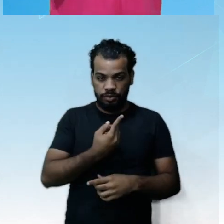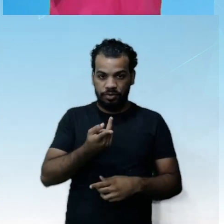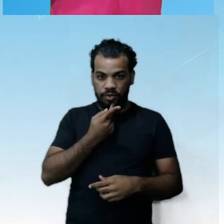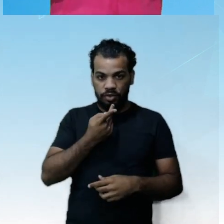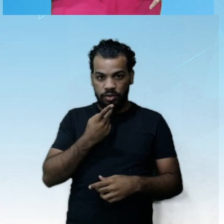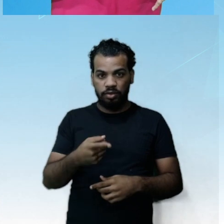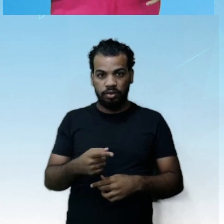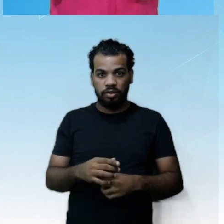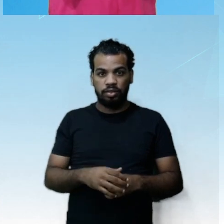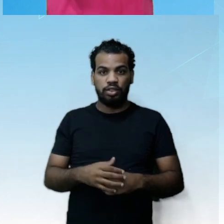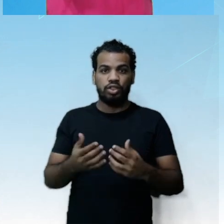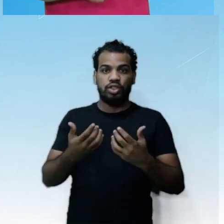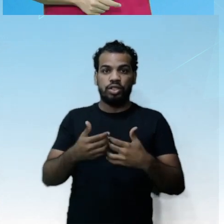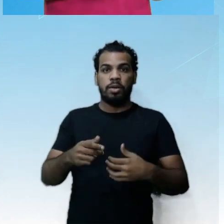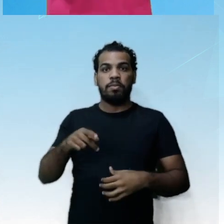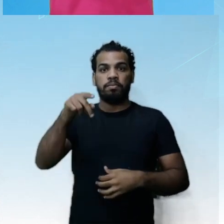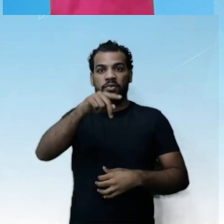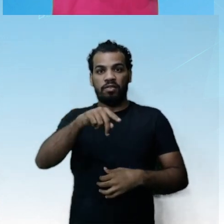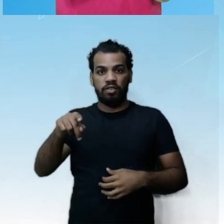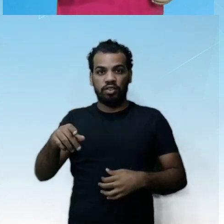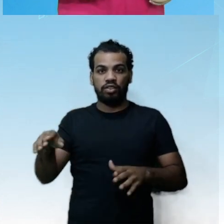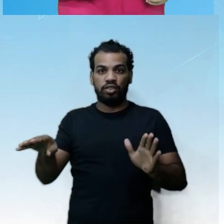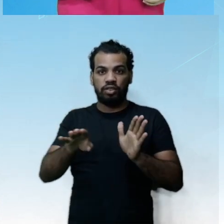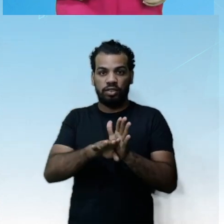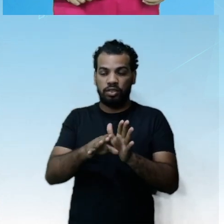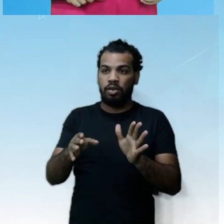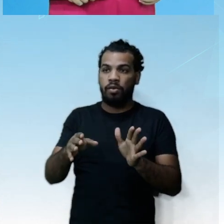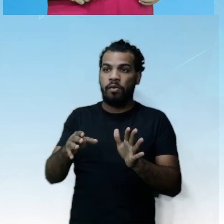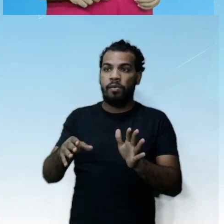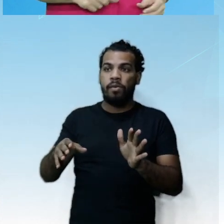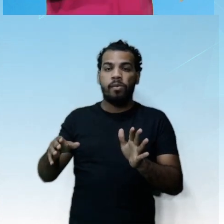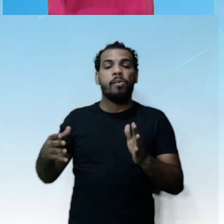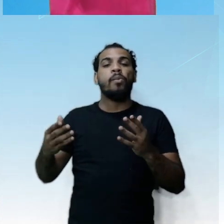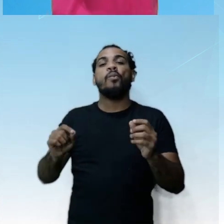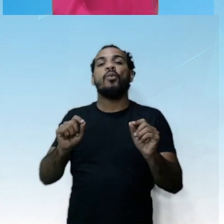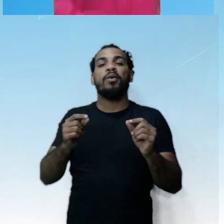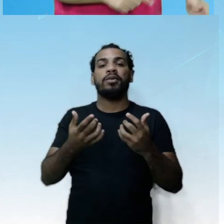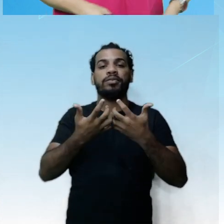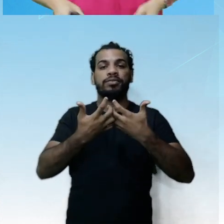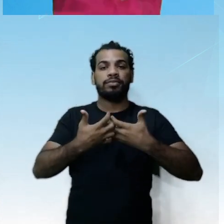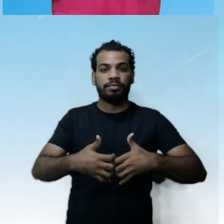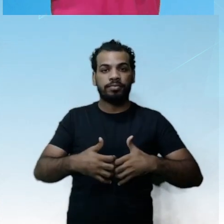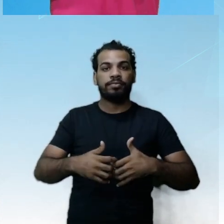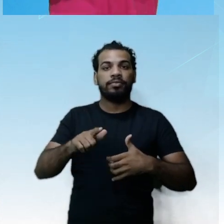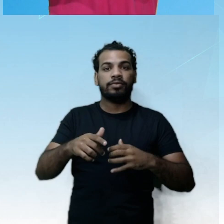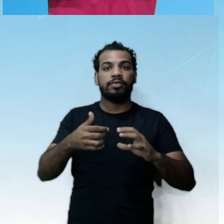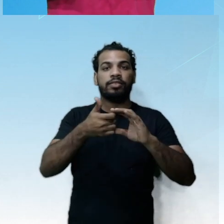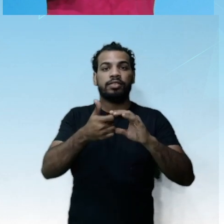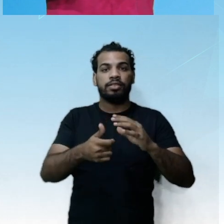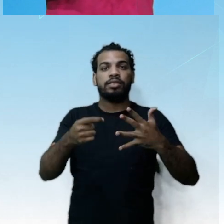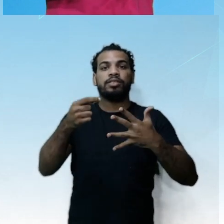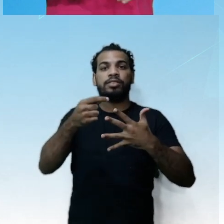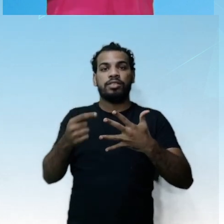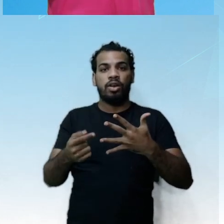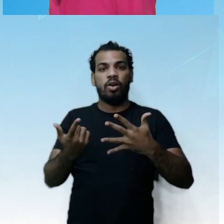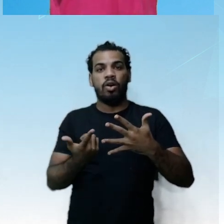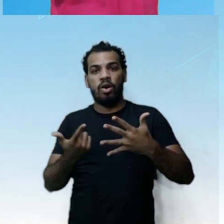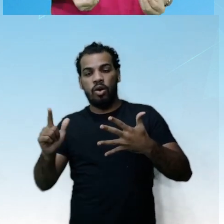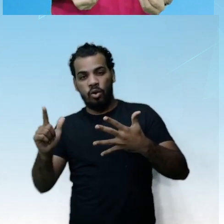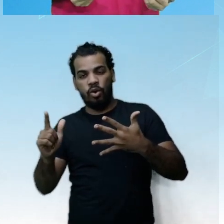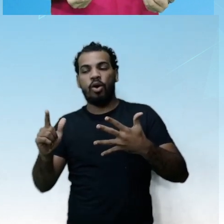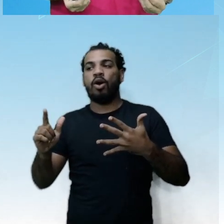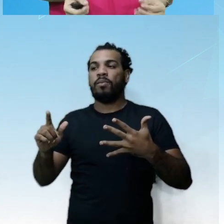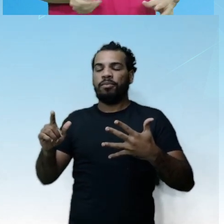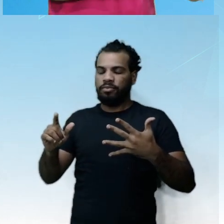em intergênero, o professor chega intergênero. O que é um intergênero? É um gênero com características de outro. Mas quem